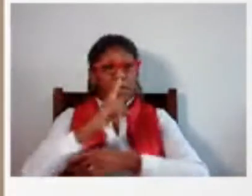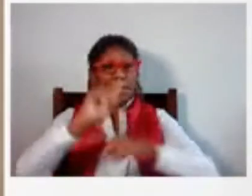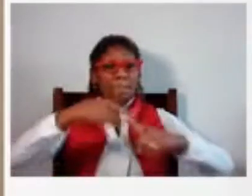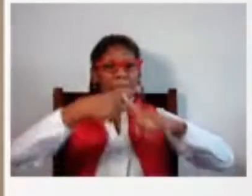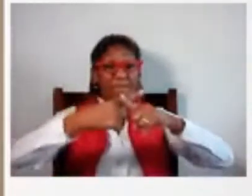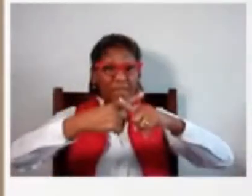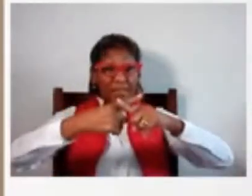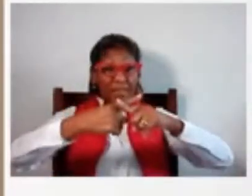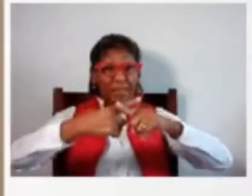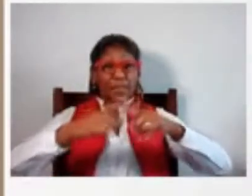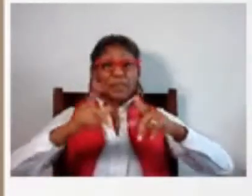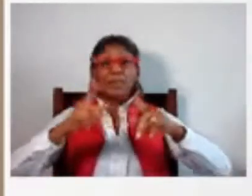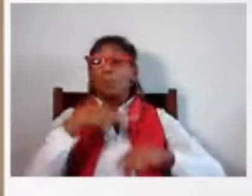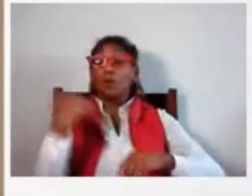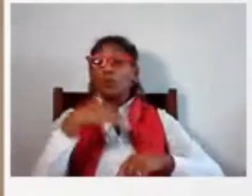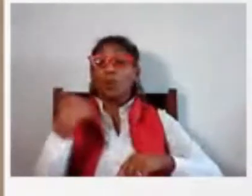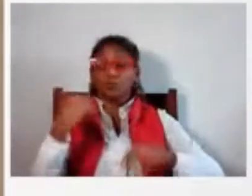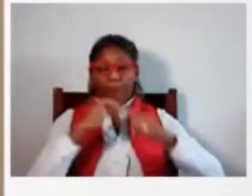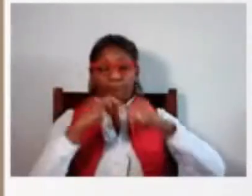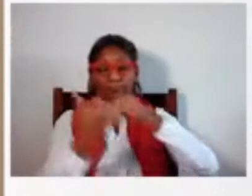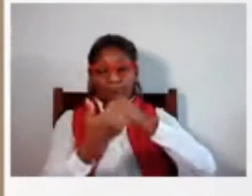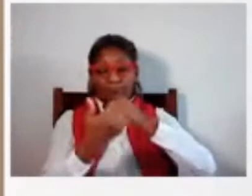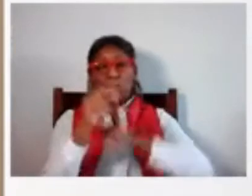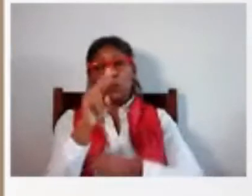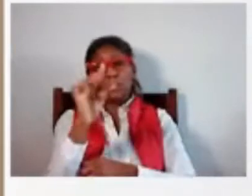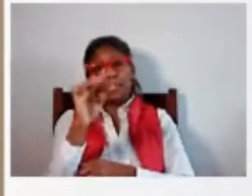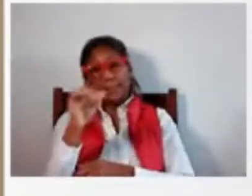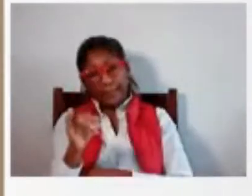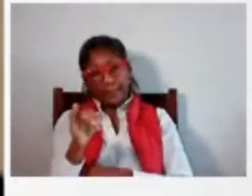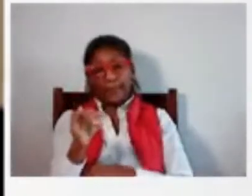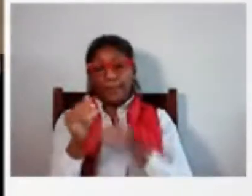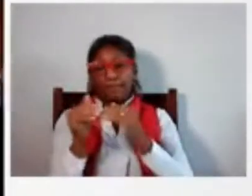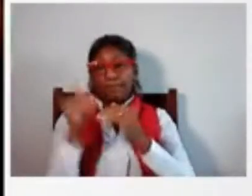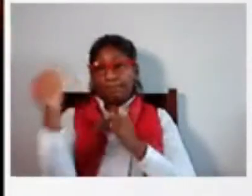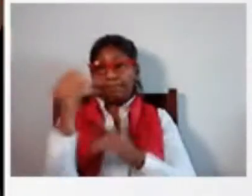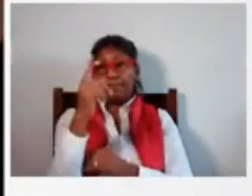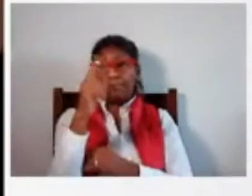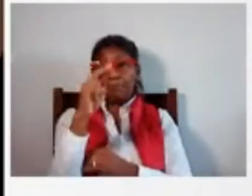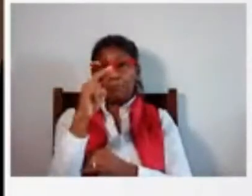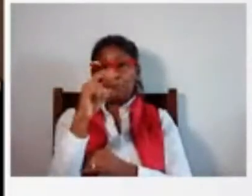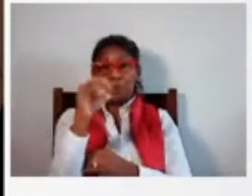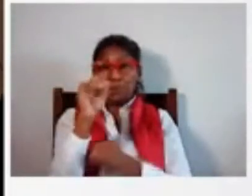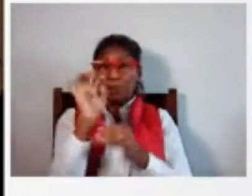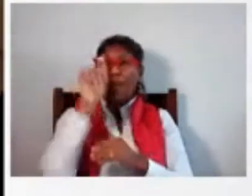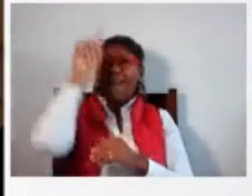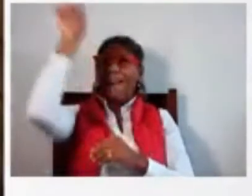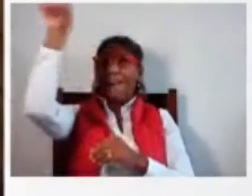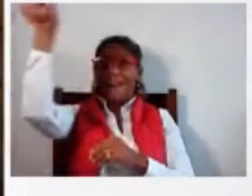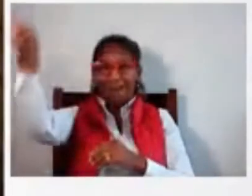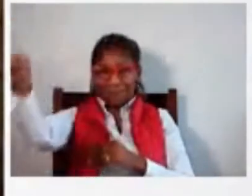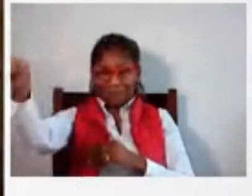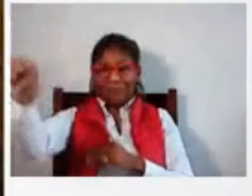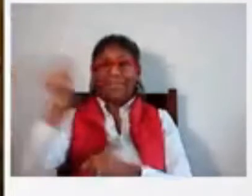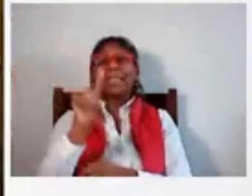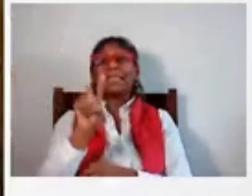pela variação de internações COVID em leitos de UTI e que obtém, portanto, uma projeção que está aqui, projeta o número de óbitos de